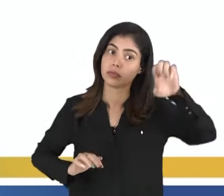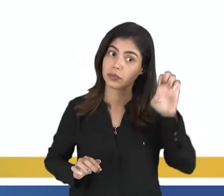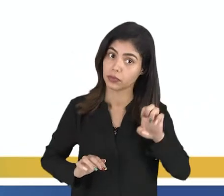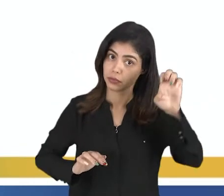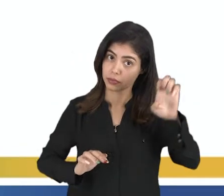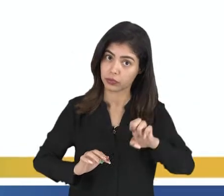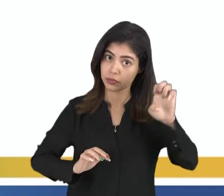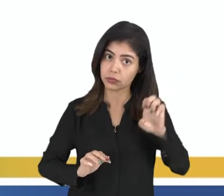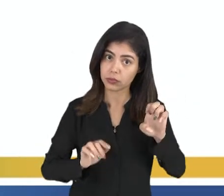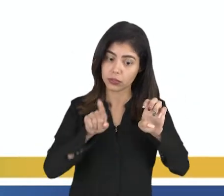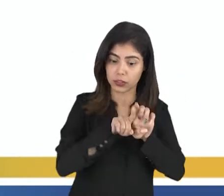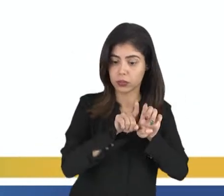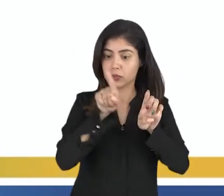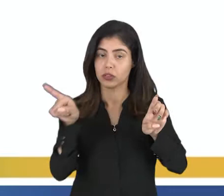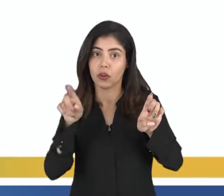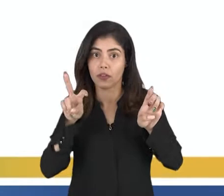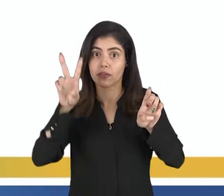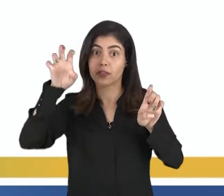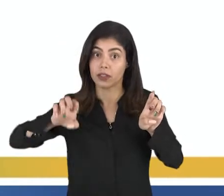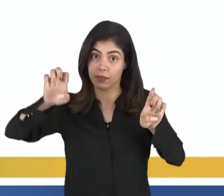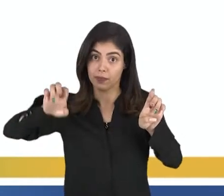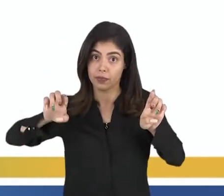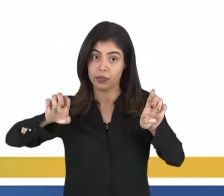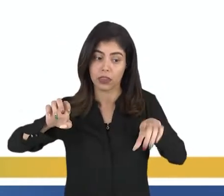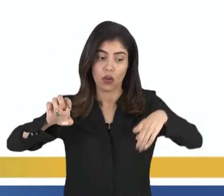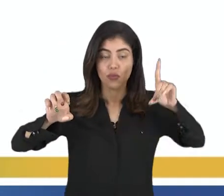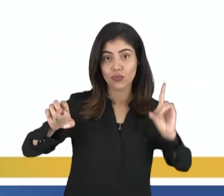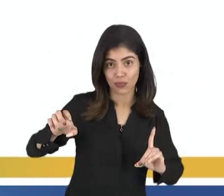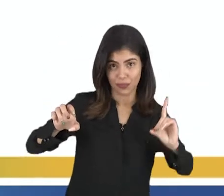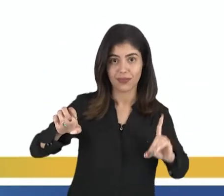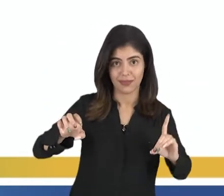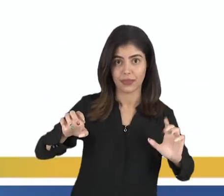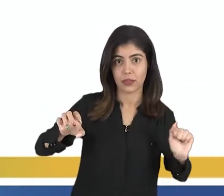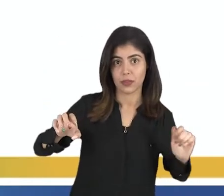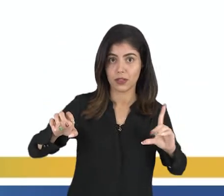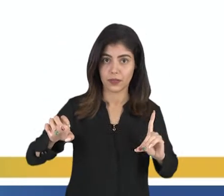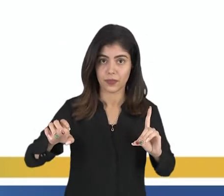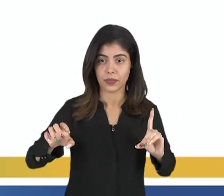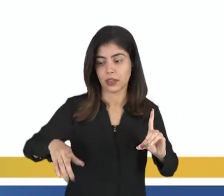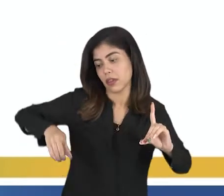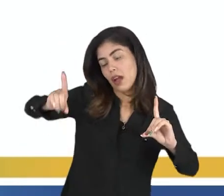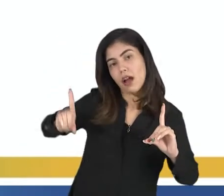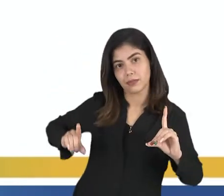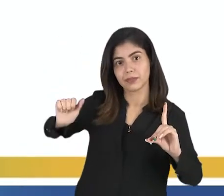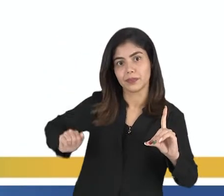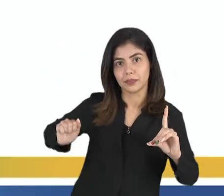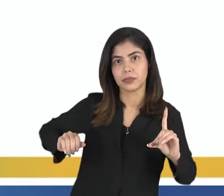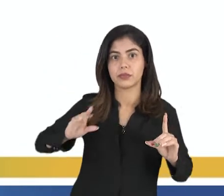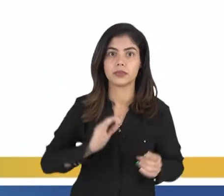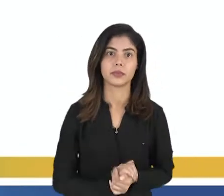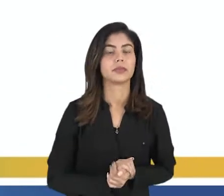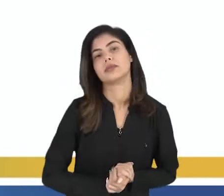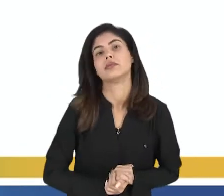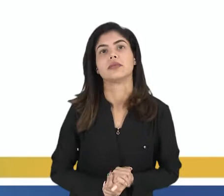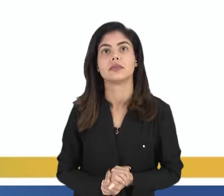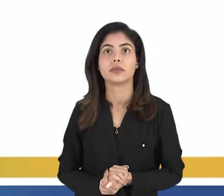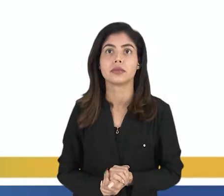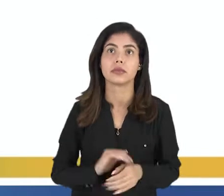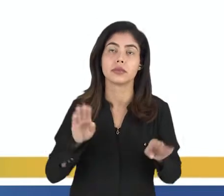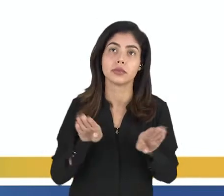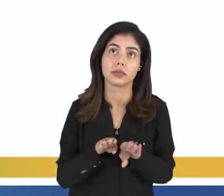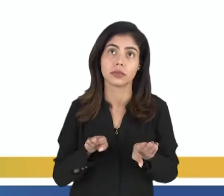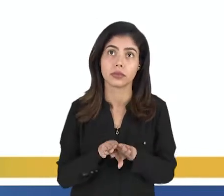ele se comunica com o ventrículo esquerdo e o átrio direito, ele se comunica com o átrio direito, com o ventrículo